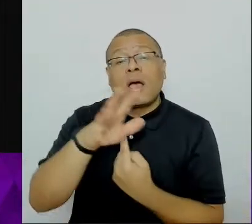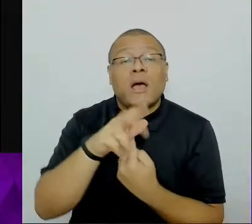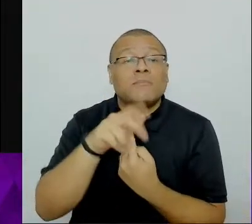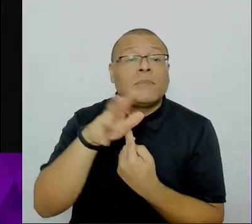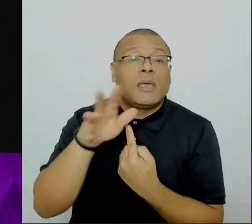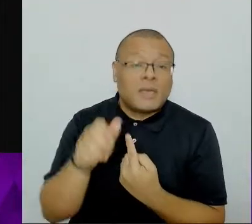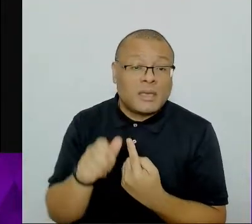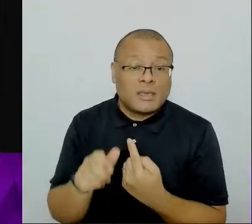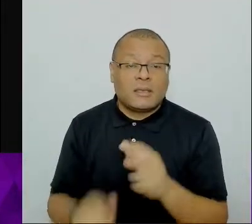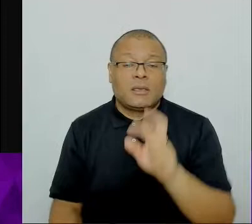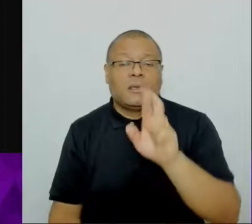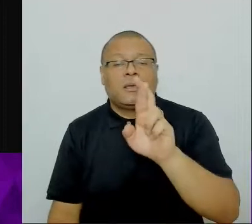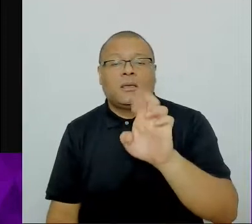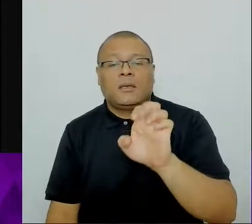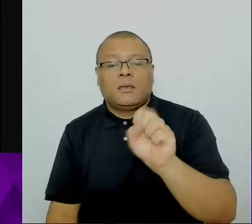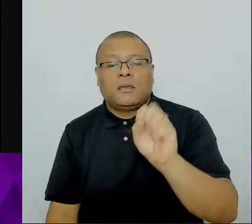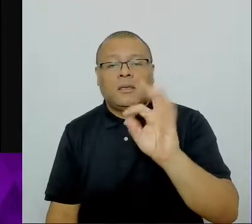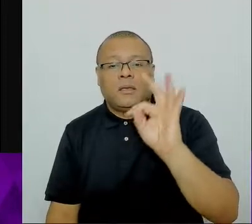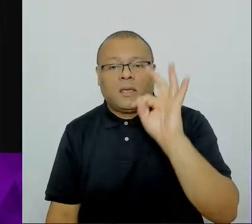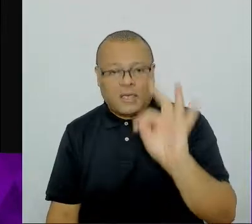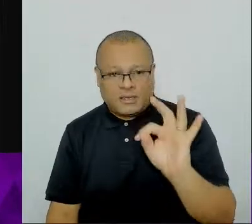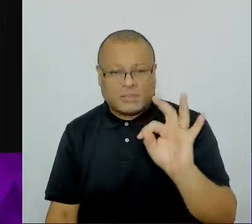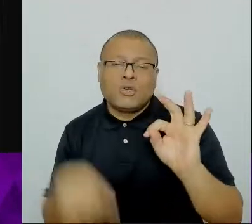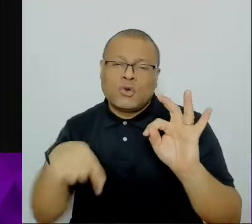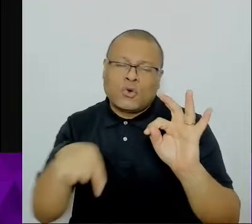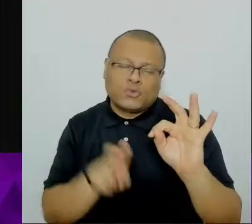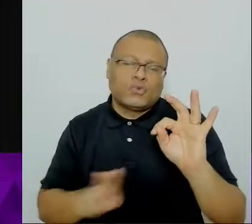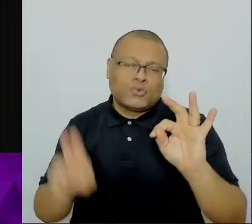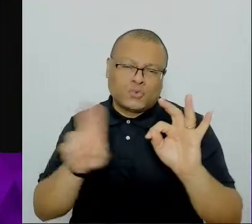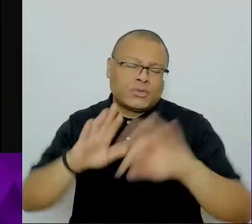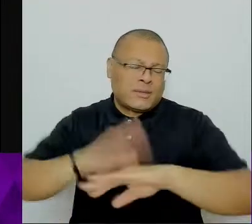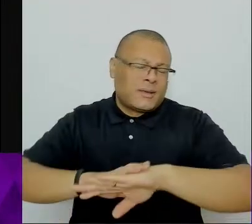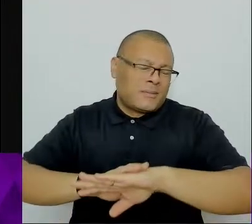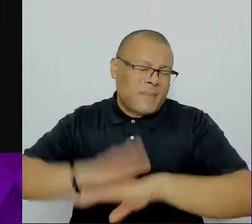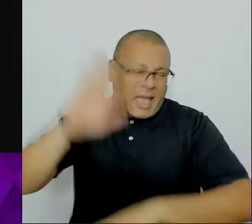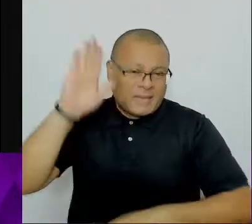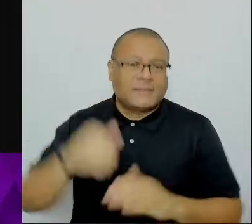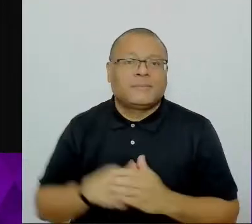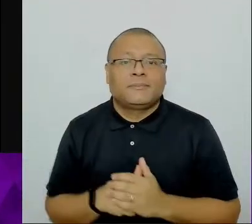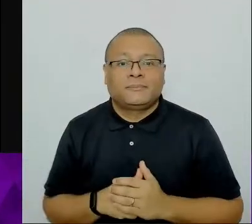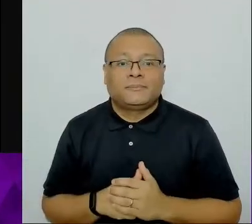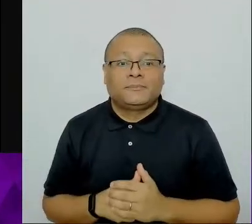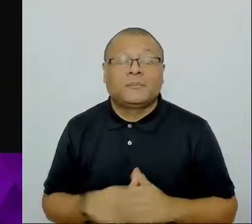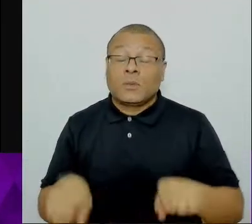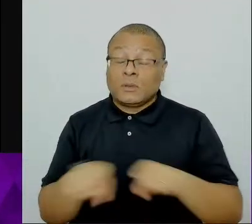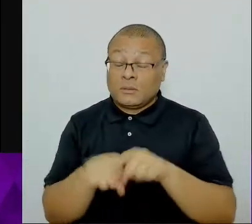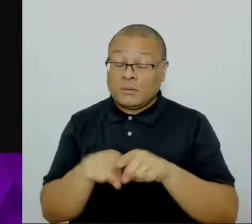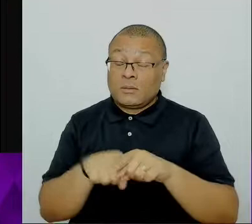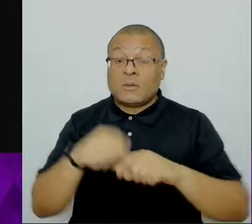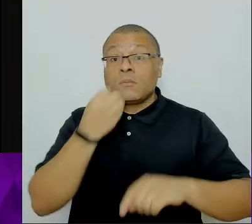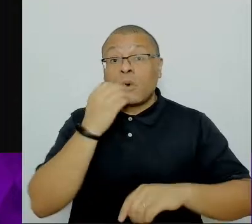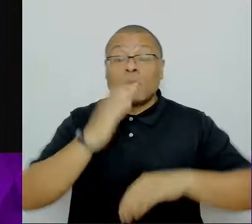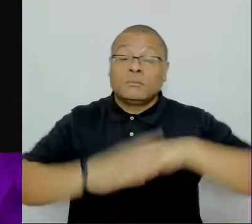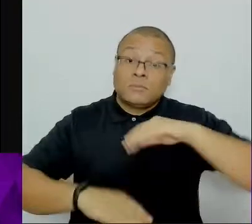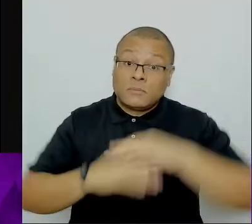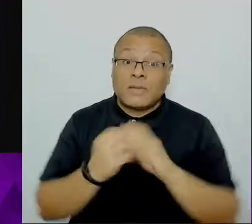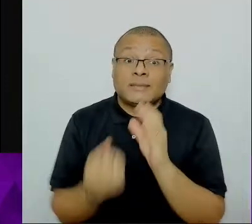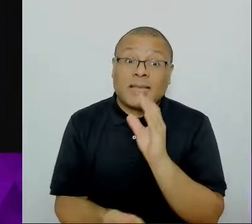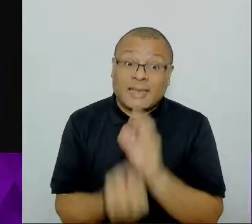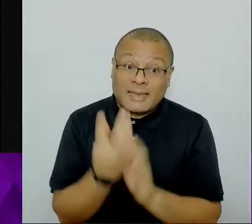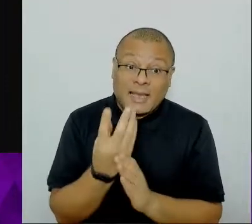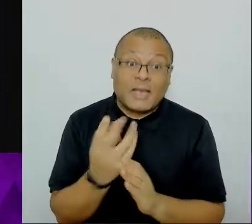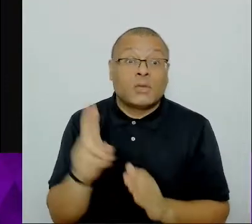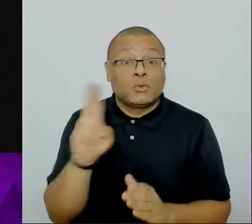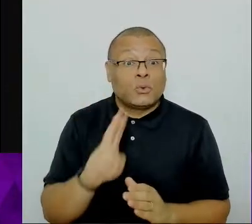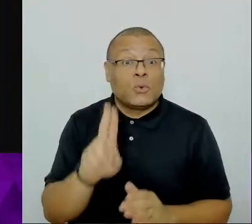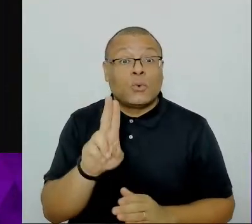sobre REST, que é o padrão arquitetural de APIs que é mais utilizado hoje em dia, né? A gente vai falar sobre boas práticas de construção de recursos, de